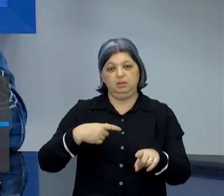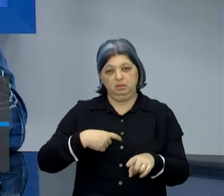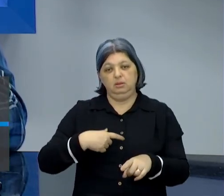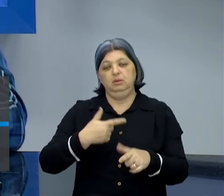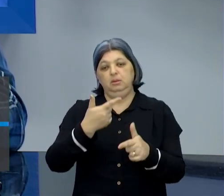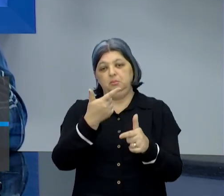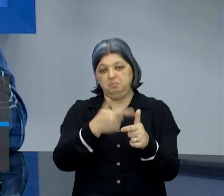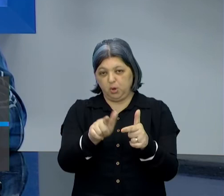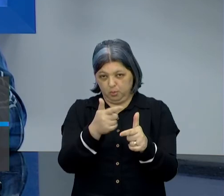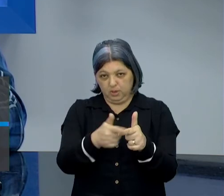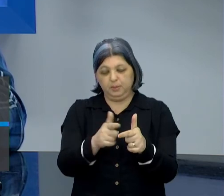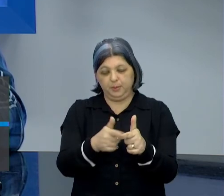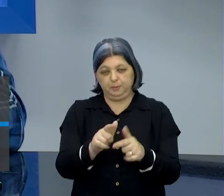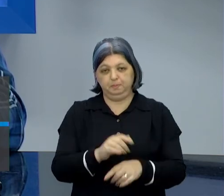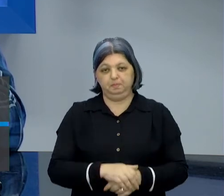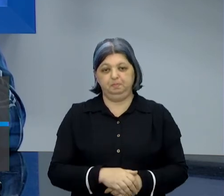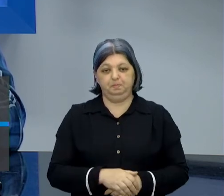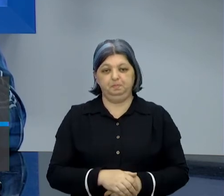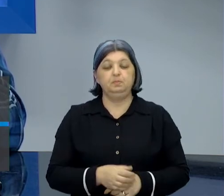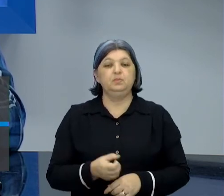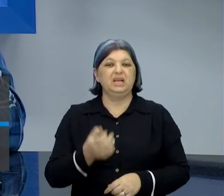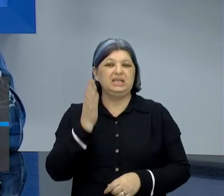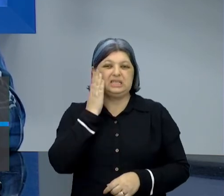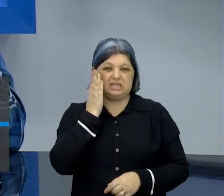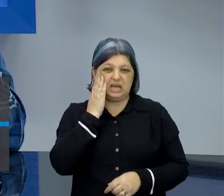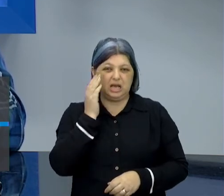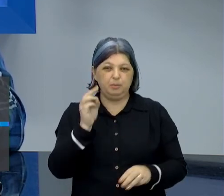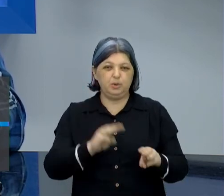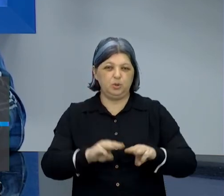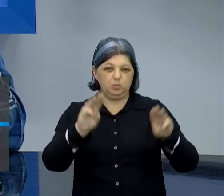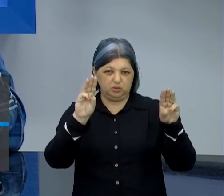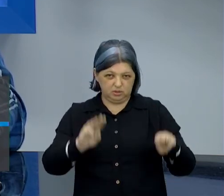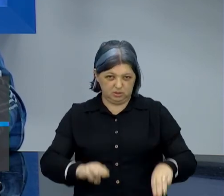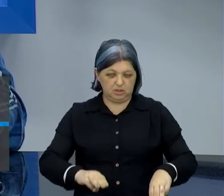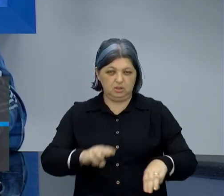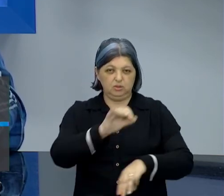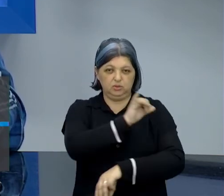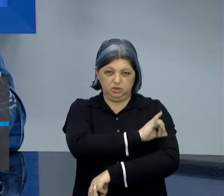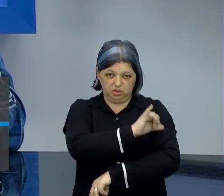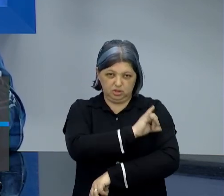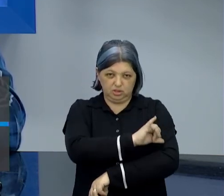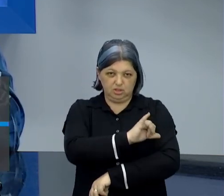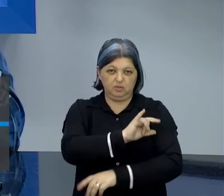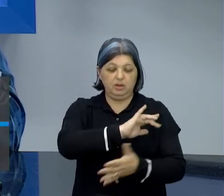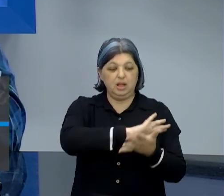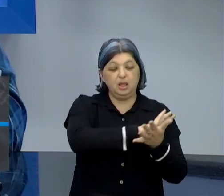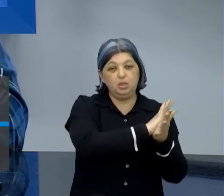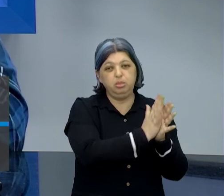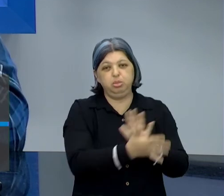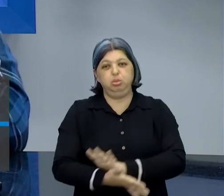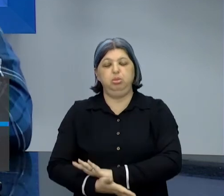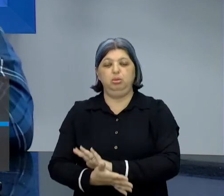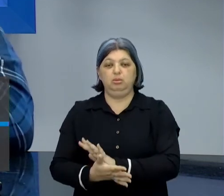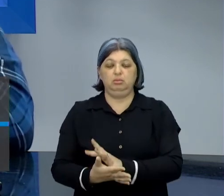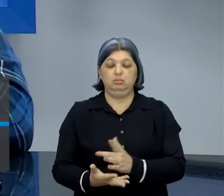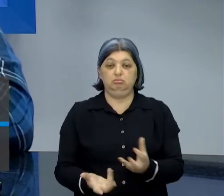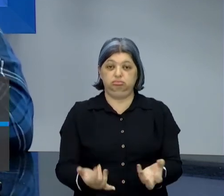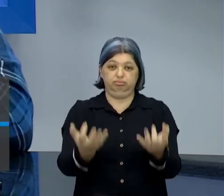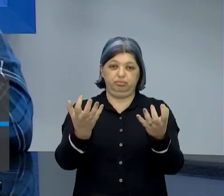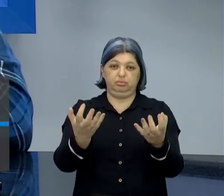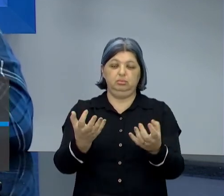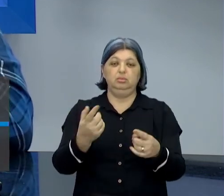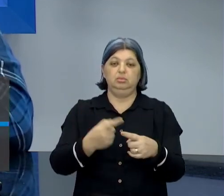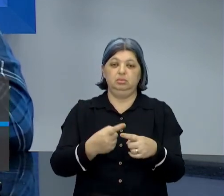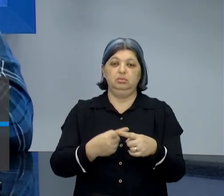Então, a gente percebe que quando o Museu Nacional do Rio de Janeiro ele foi destruído no incêndio, o Brasil sofreu